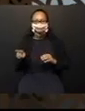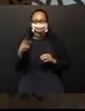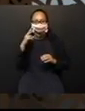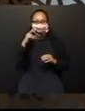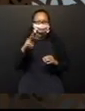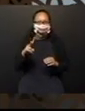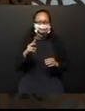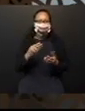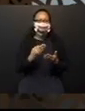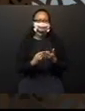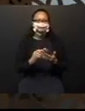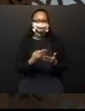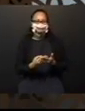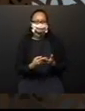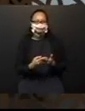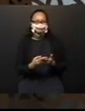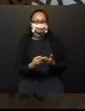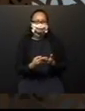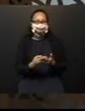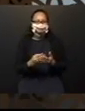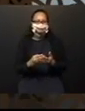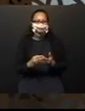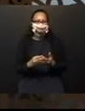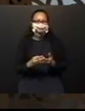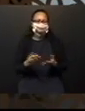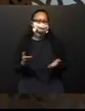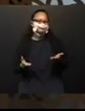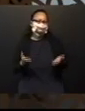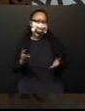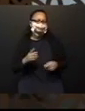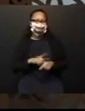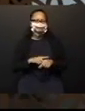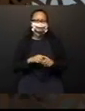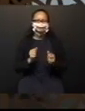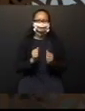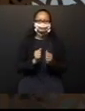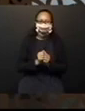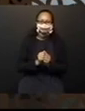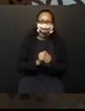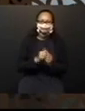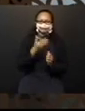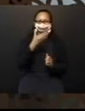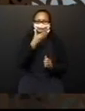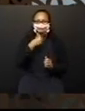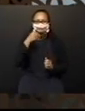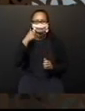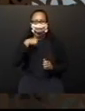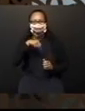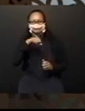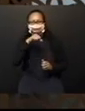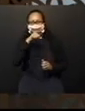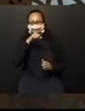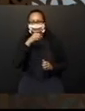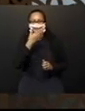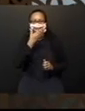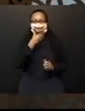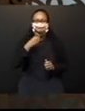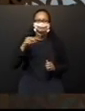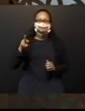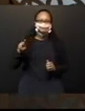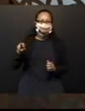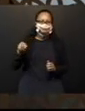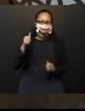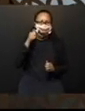a qualquer hora, junto com os pais, com os irmãos. E aí, como